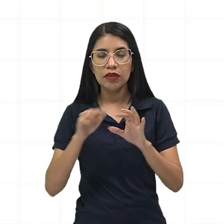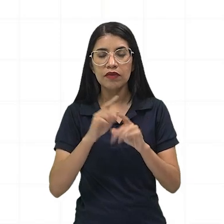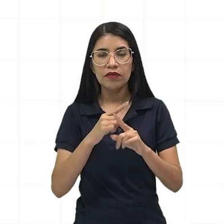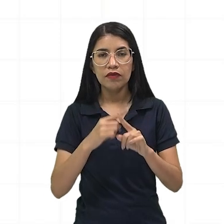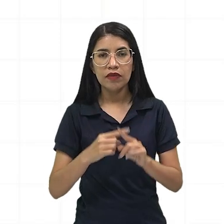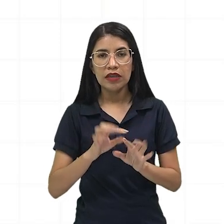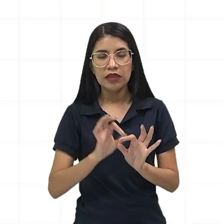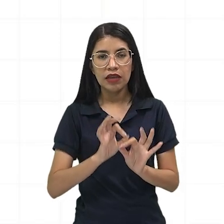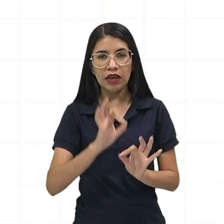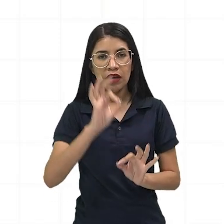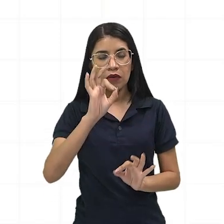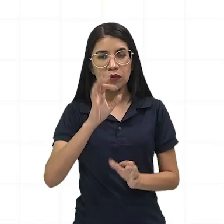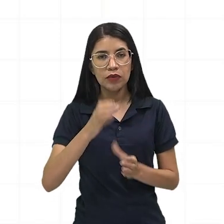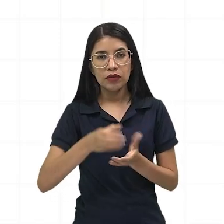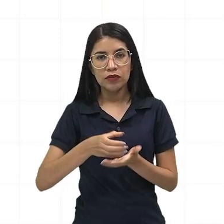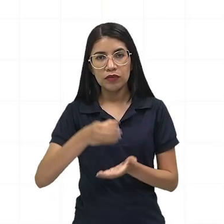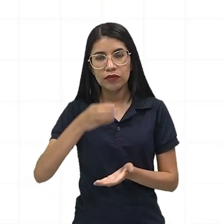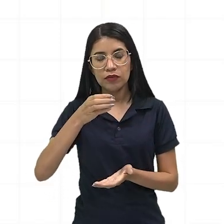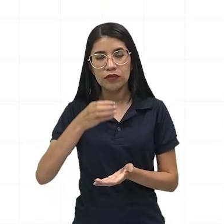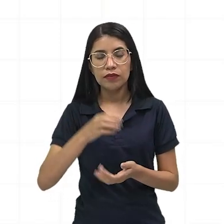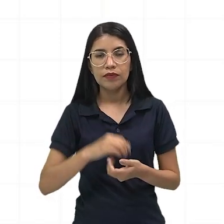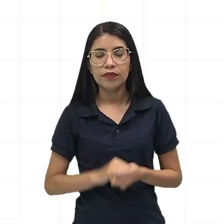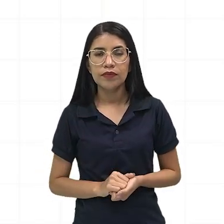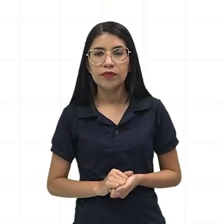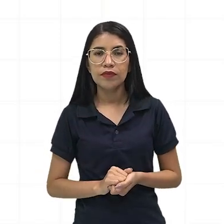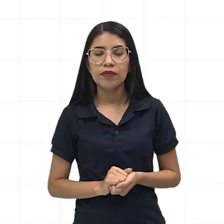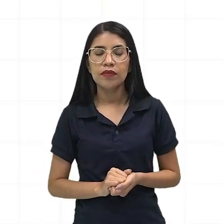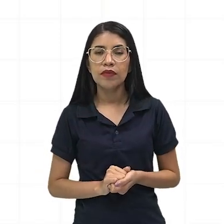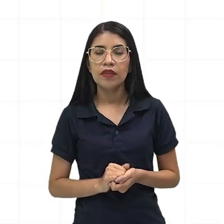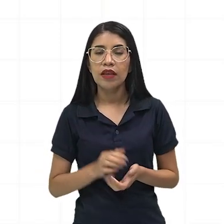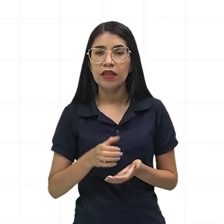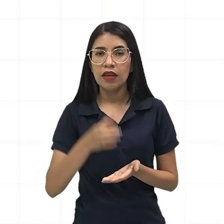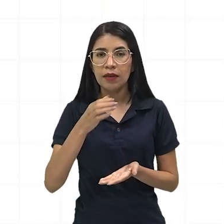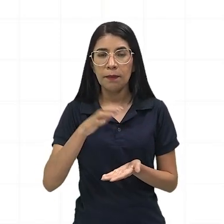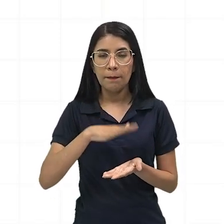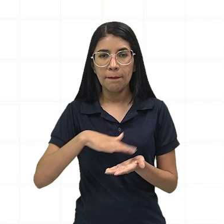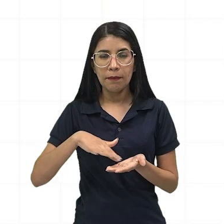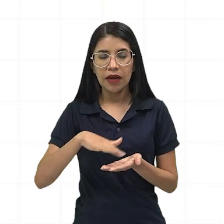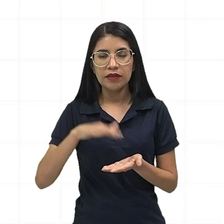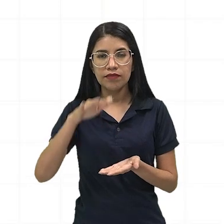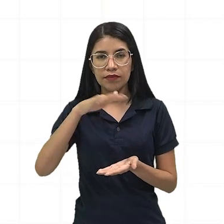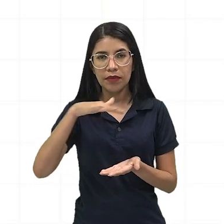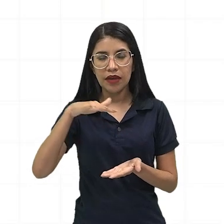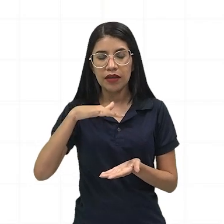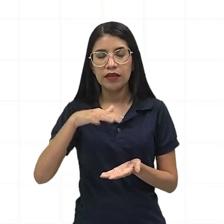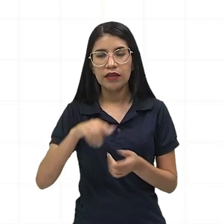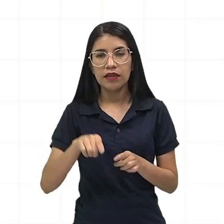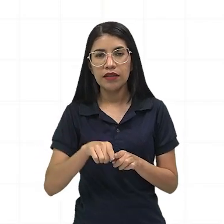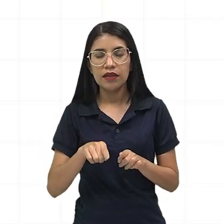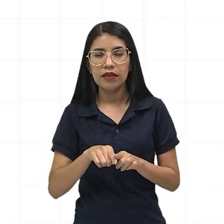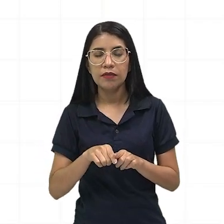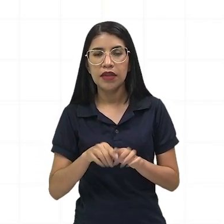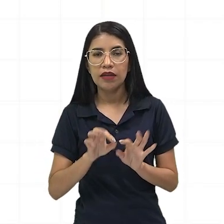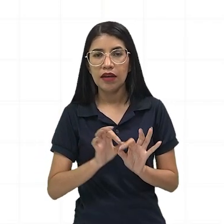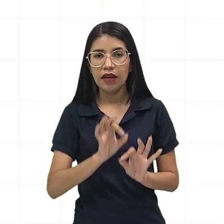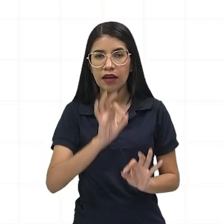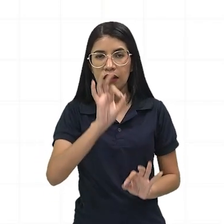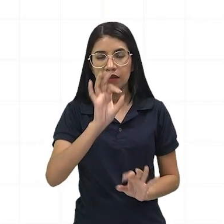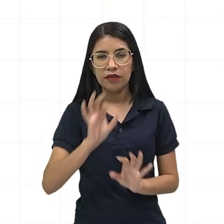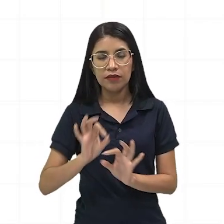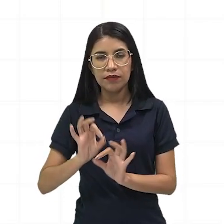desse cilindro. Bem assim. O cilindro é uma figura geométrica formada por 2 bases circulares e a área lateral que liga esses